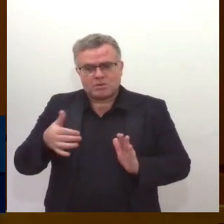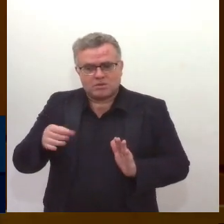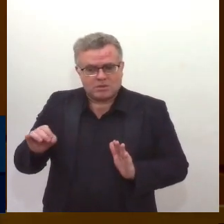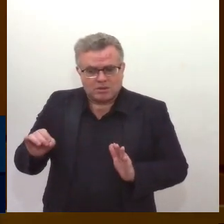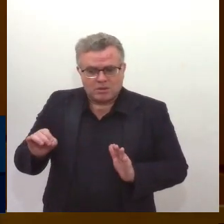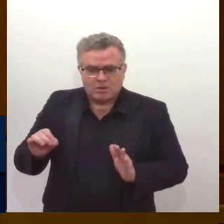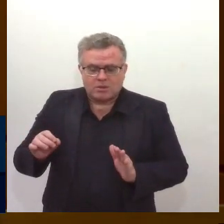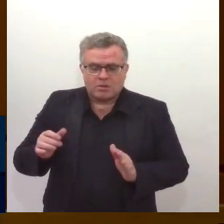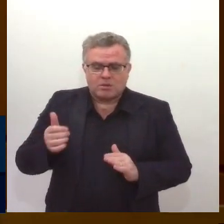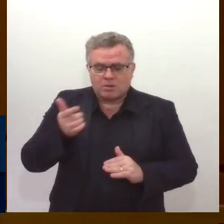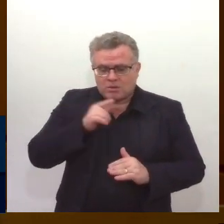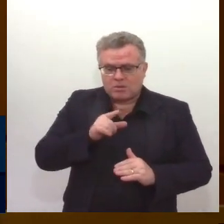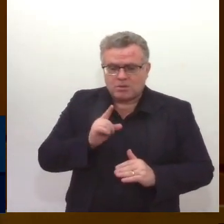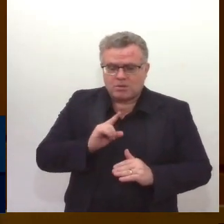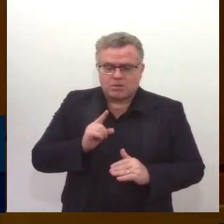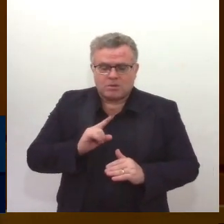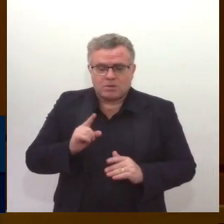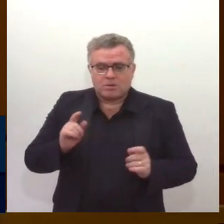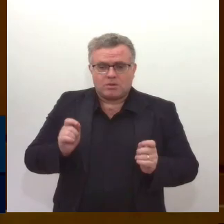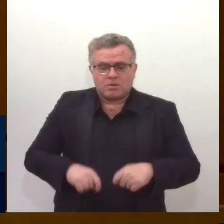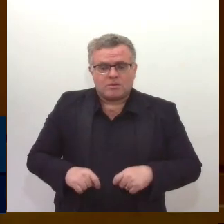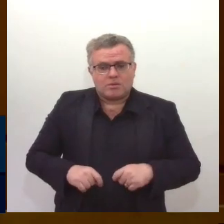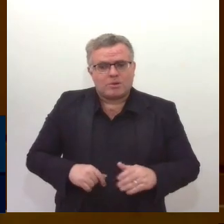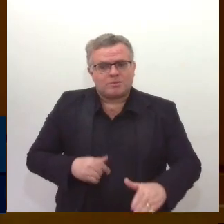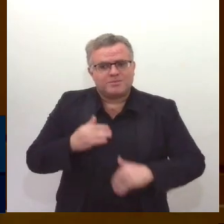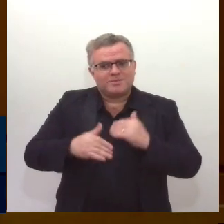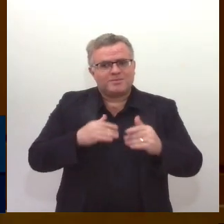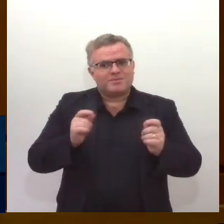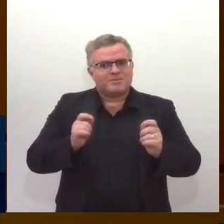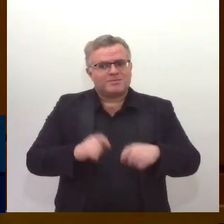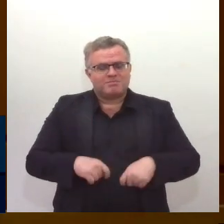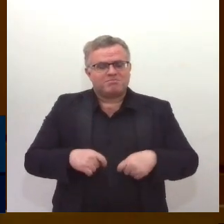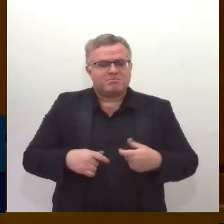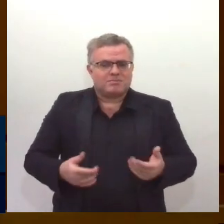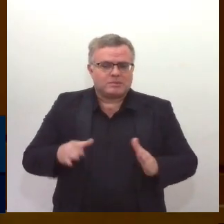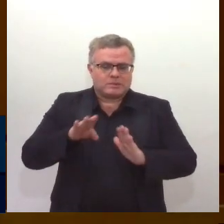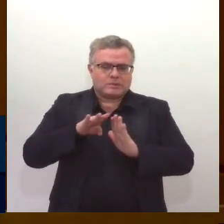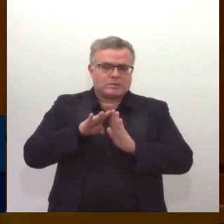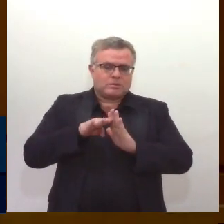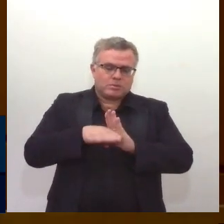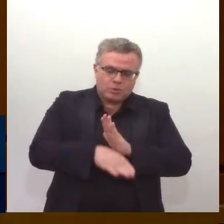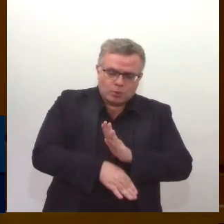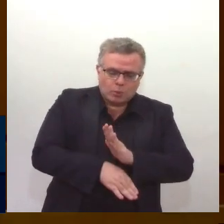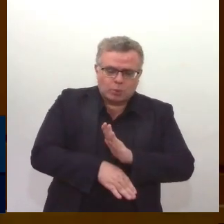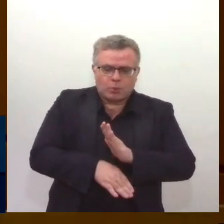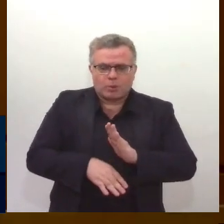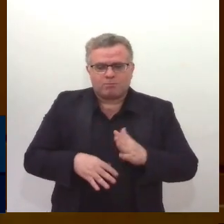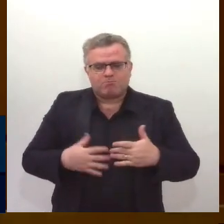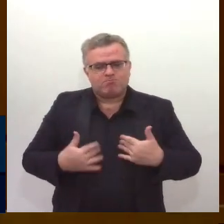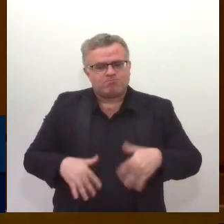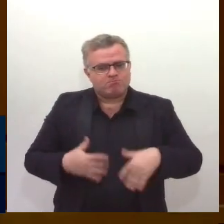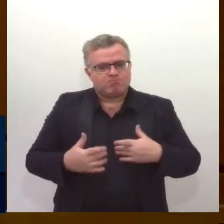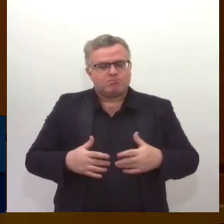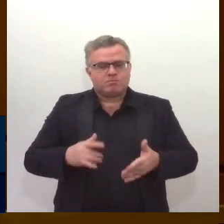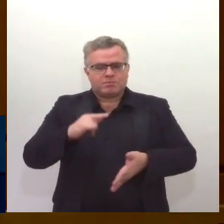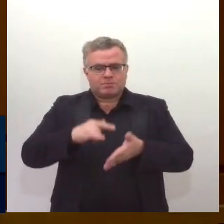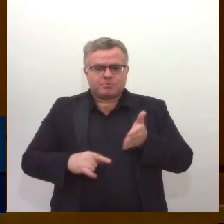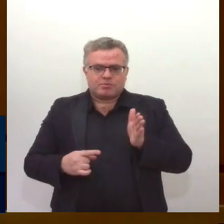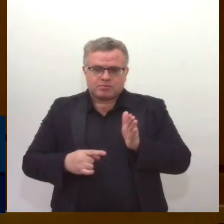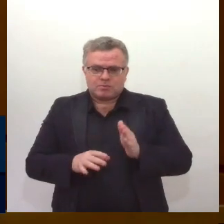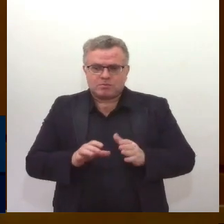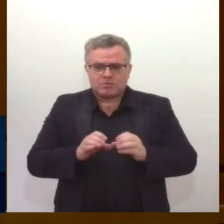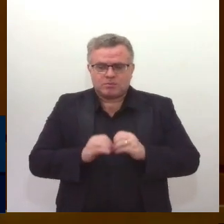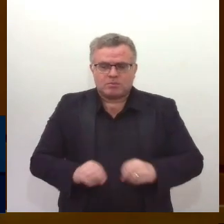de desenvolvimento baixo ou muito baixo. E esse documento da ONU apresenta